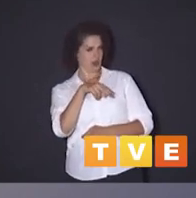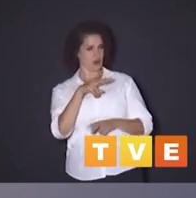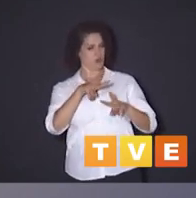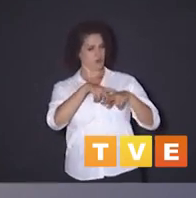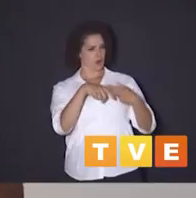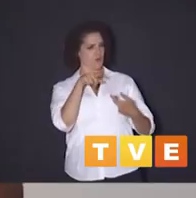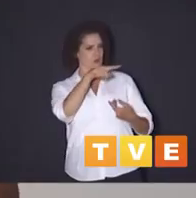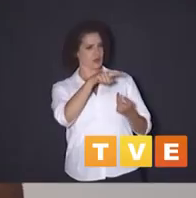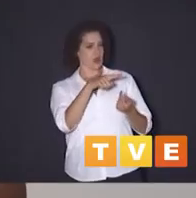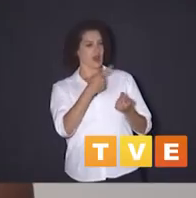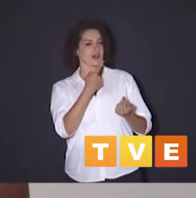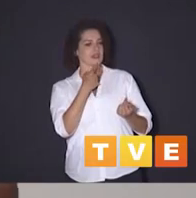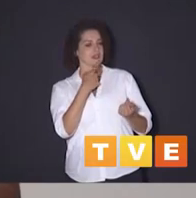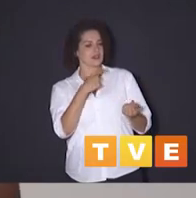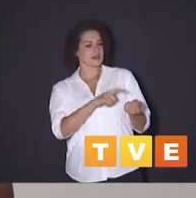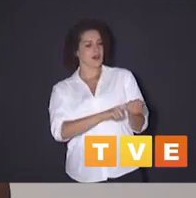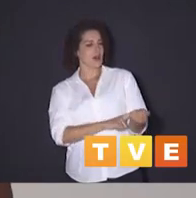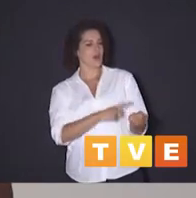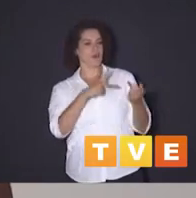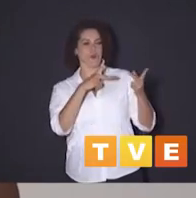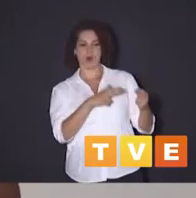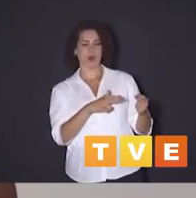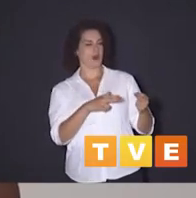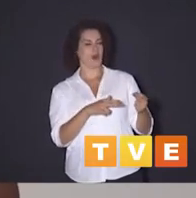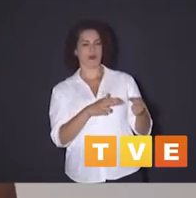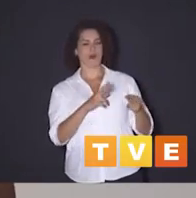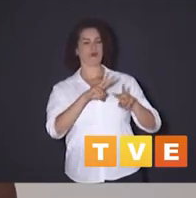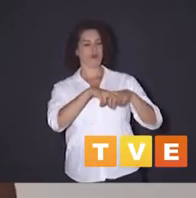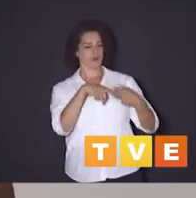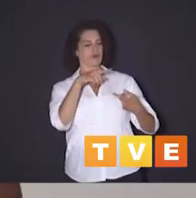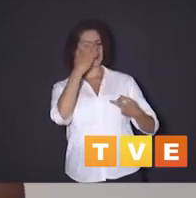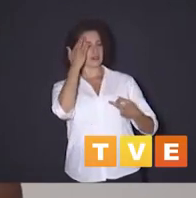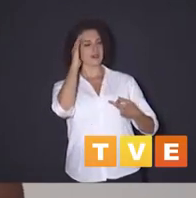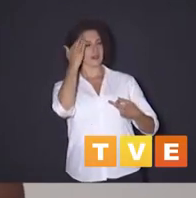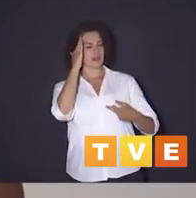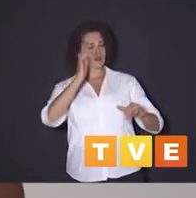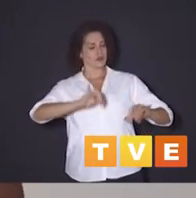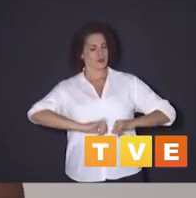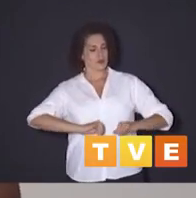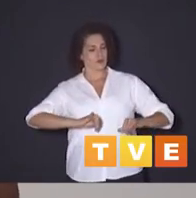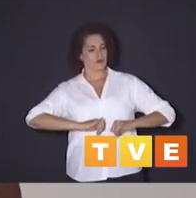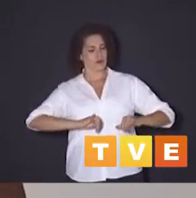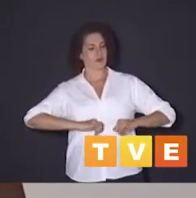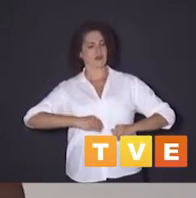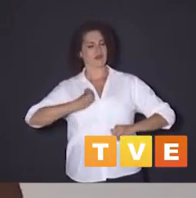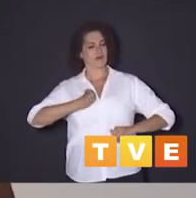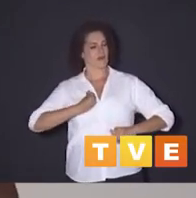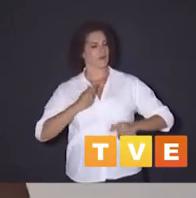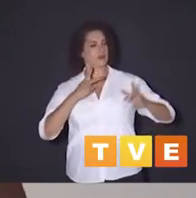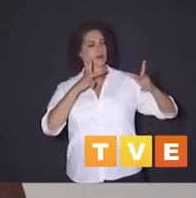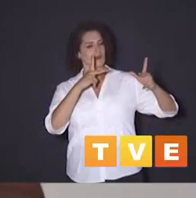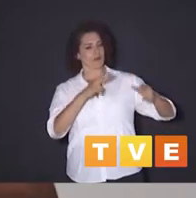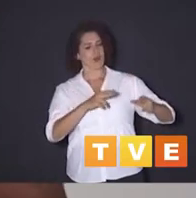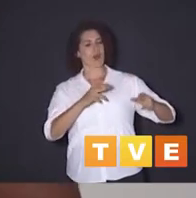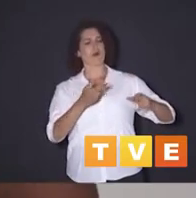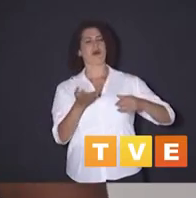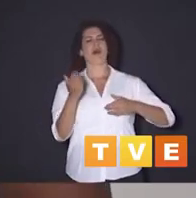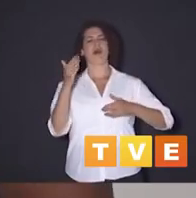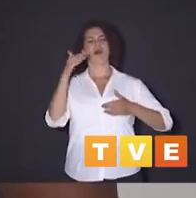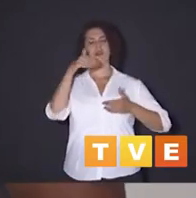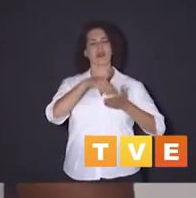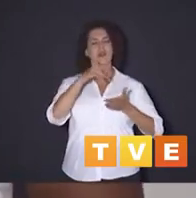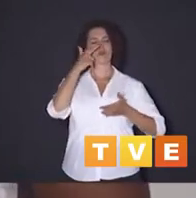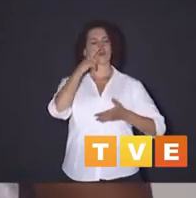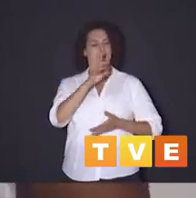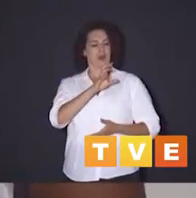do meu sangue mas por que você entende o tipo de tragédias que nós tivemos que enfrentar para voltar a amar a nós mesmas